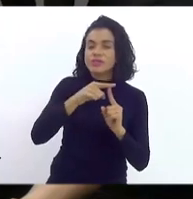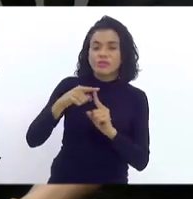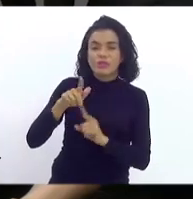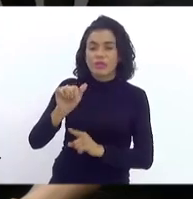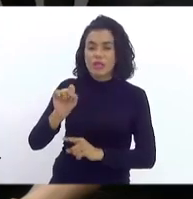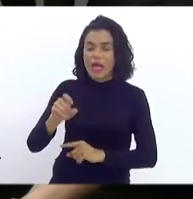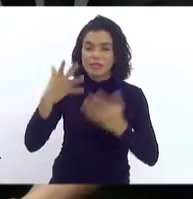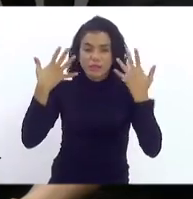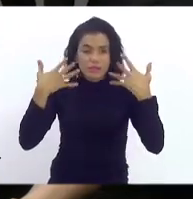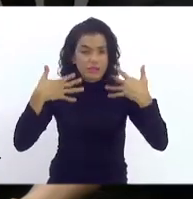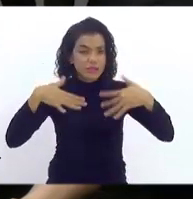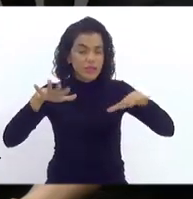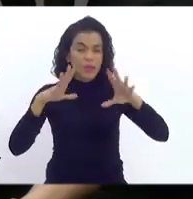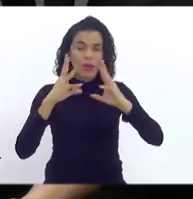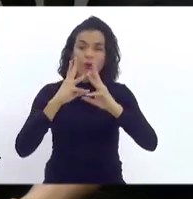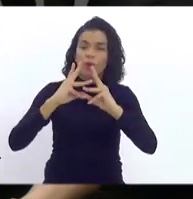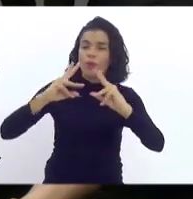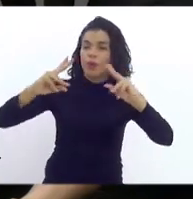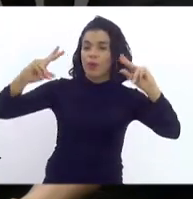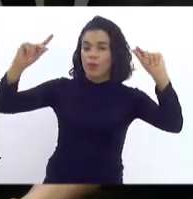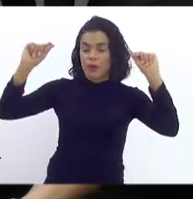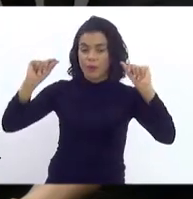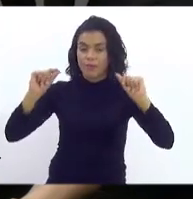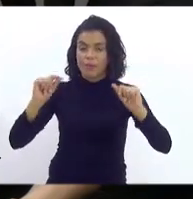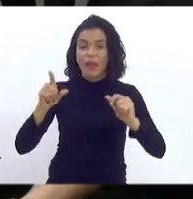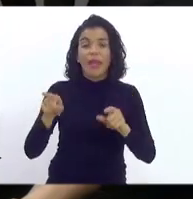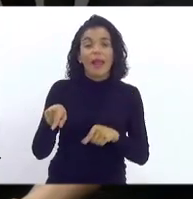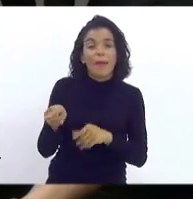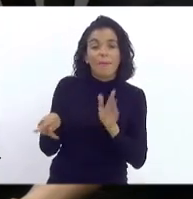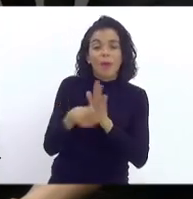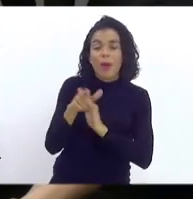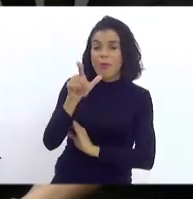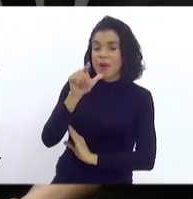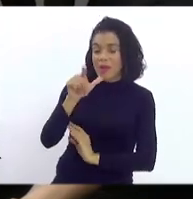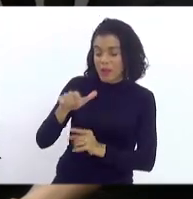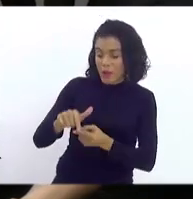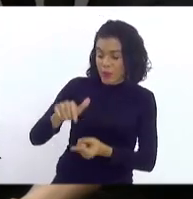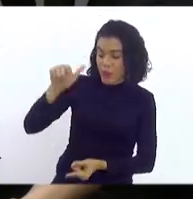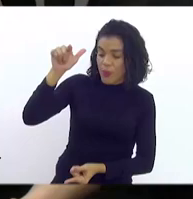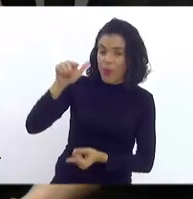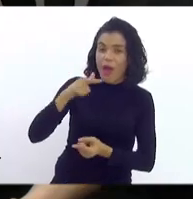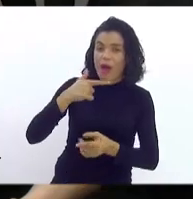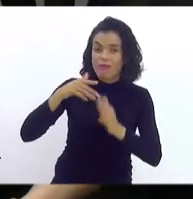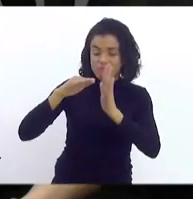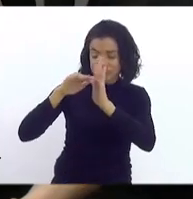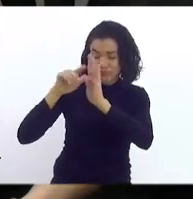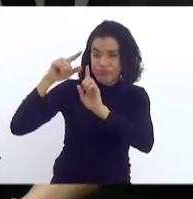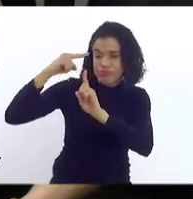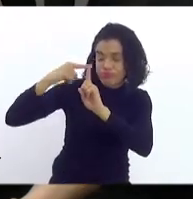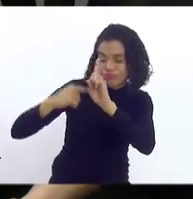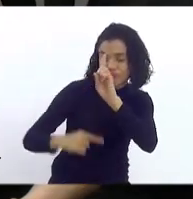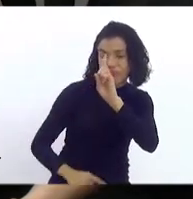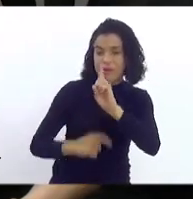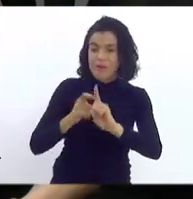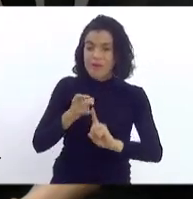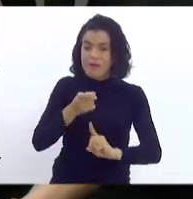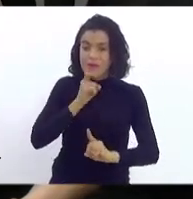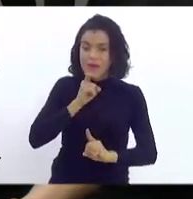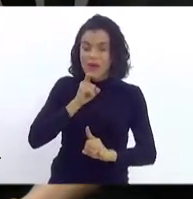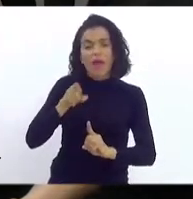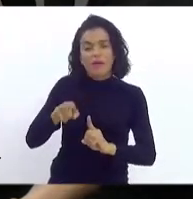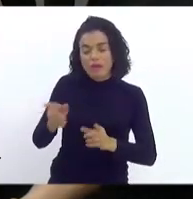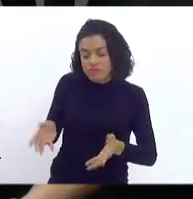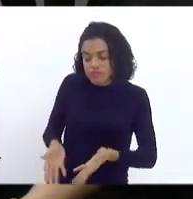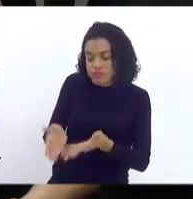natural liquefeito, ele vem em situação líquida, né, em temperaturas muito baixas, há um processo de regasificação.